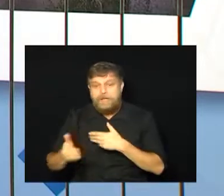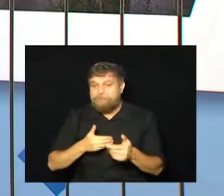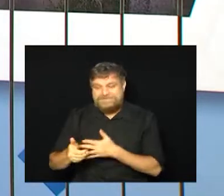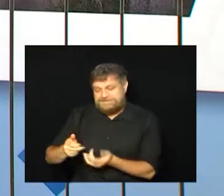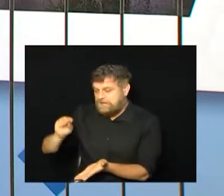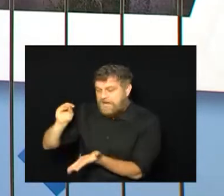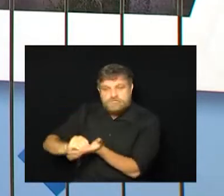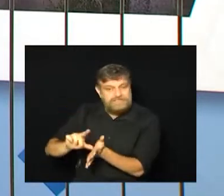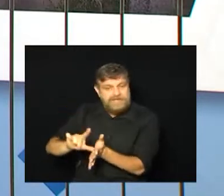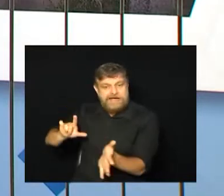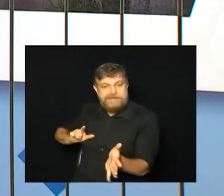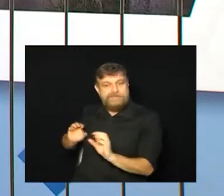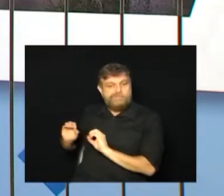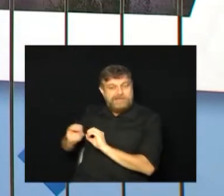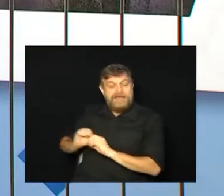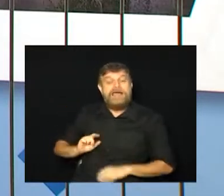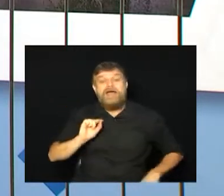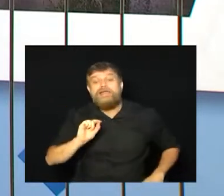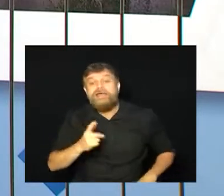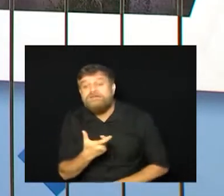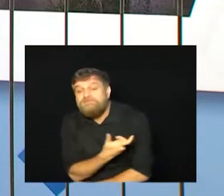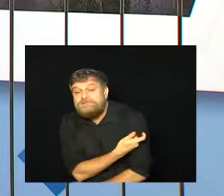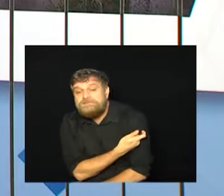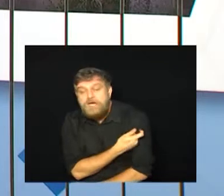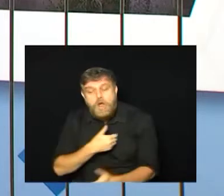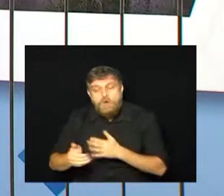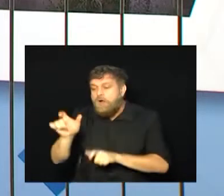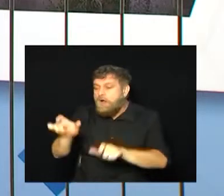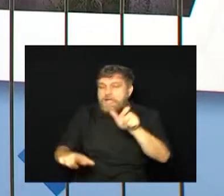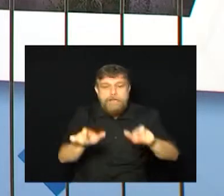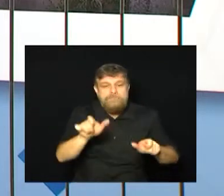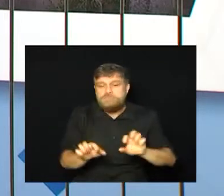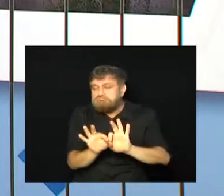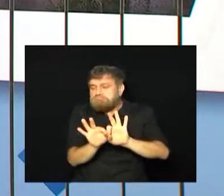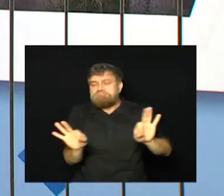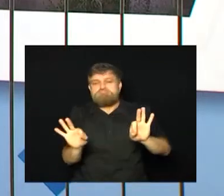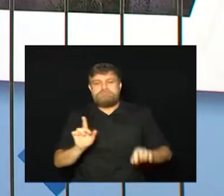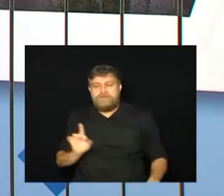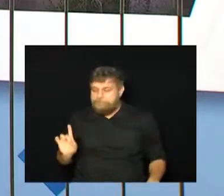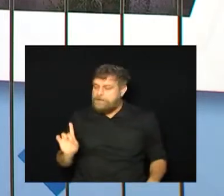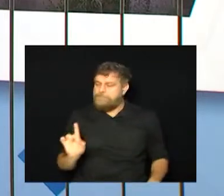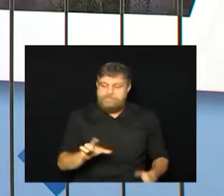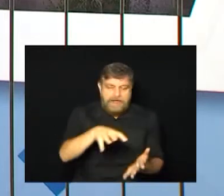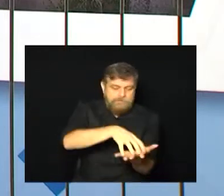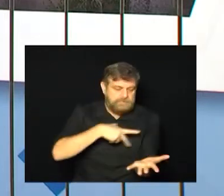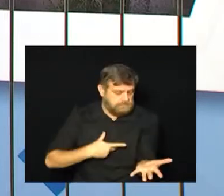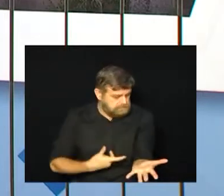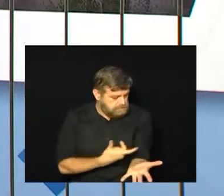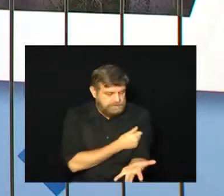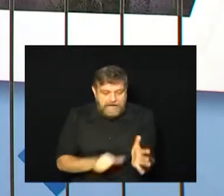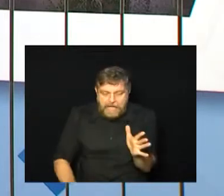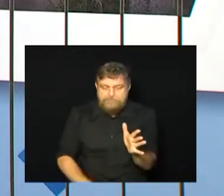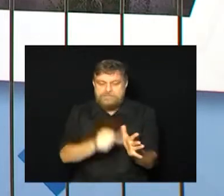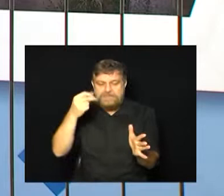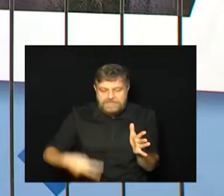fazer o agendamento. Quem pode vacinar? Todo mundo. Simples assim. Pode ir até o posto, tomar a primeira, a segunda e